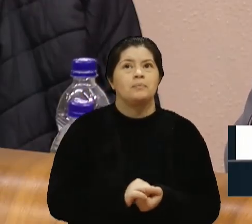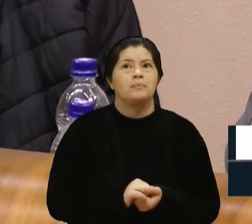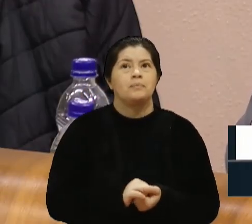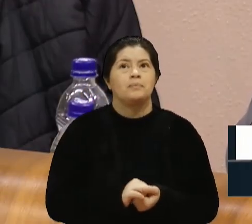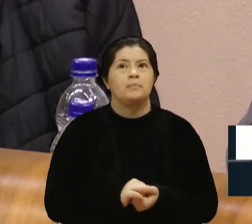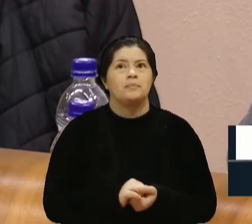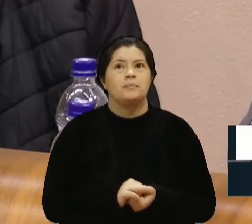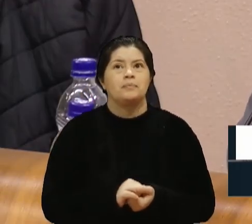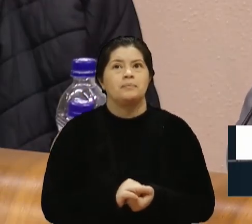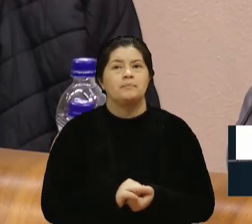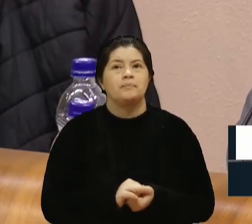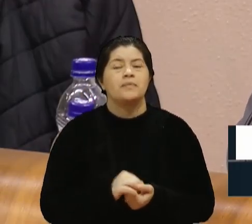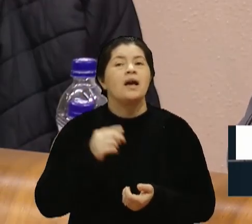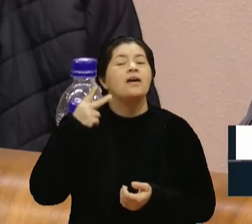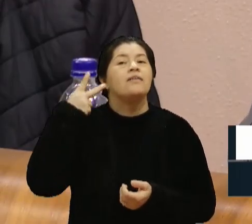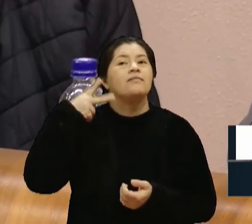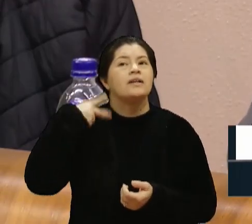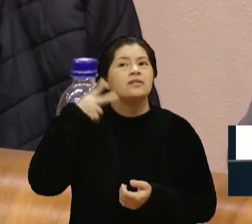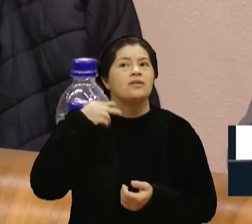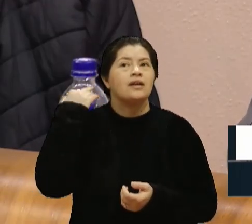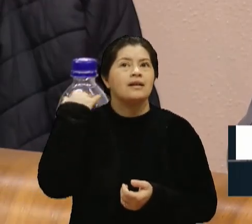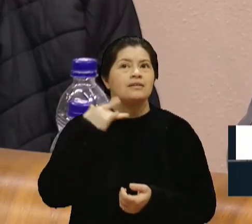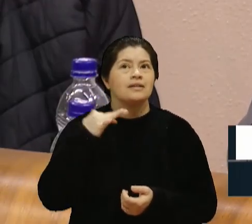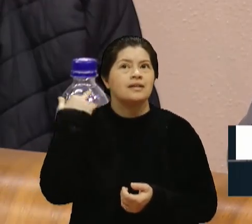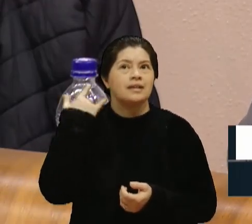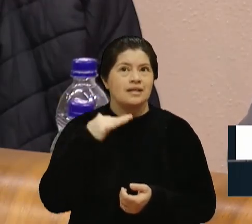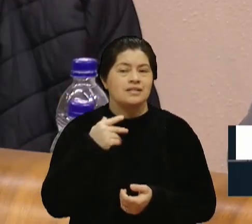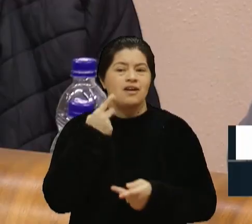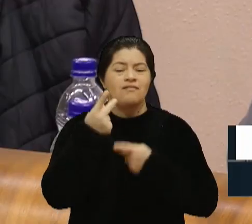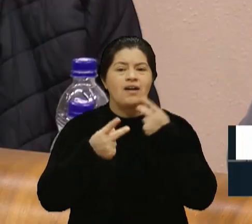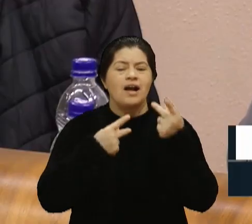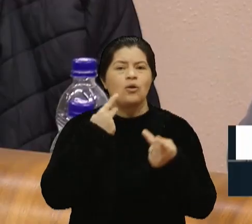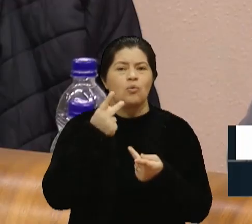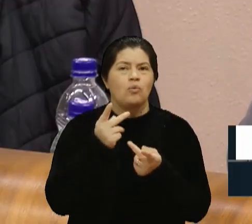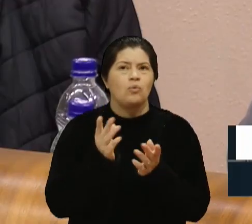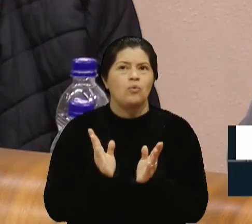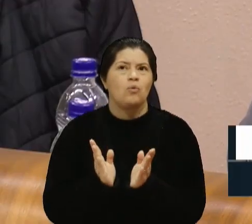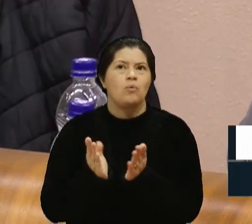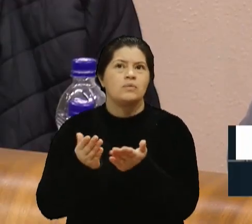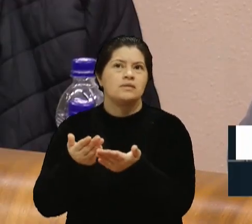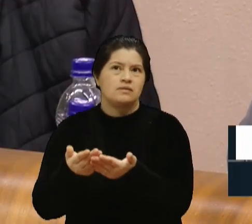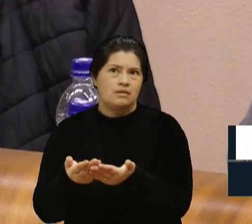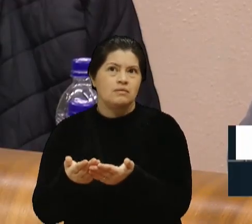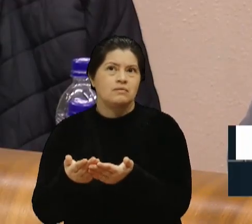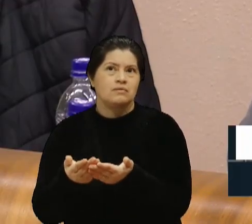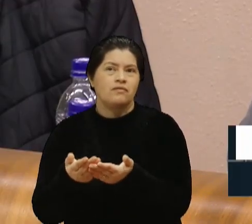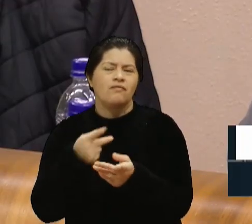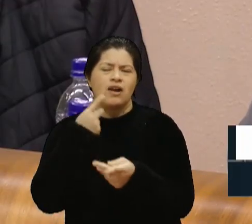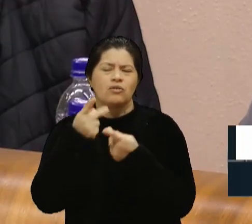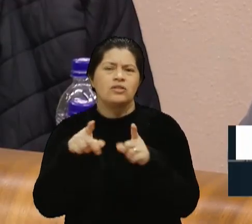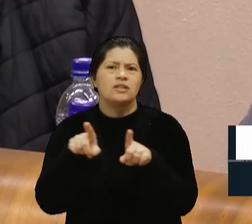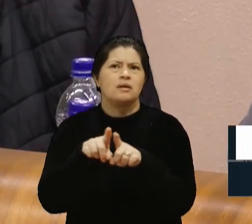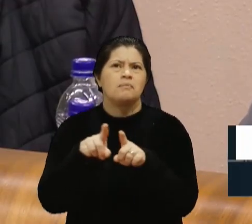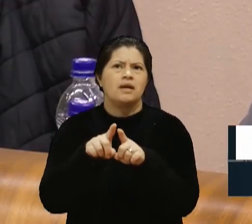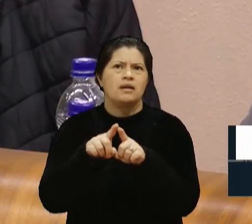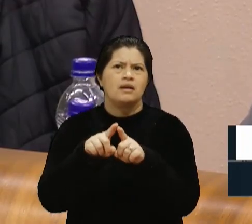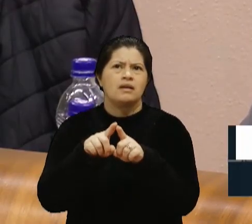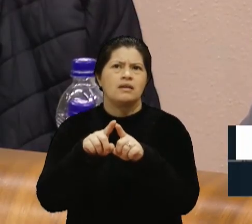Primeiro, a vereadora Andressa falou sobre a comissão, e eu já tinha falado também, nossa, eu acho que é um